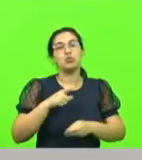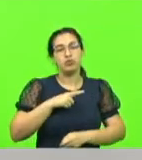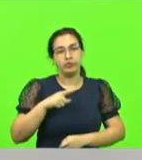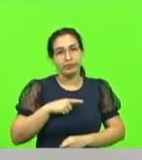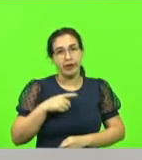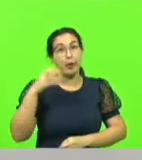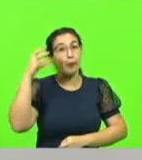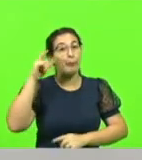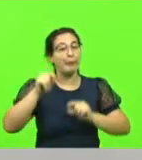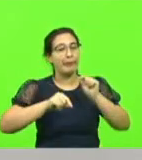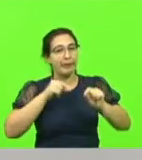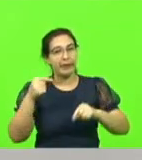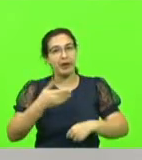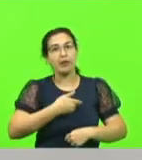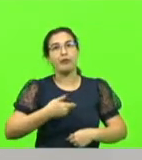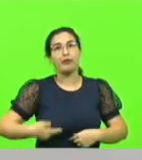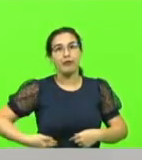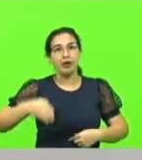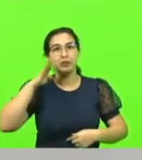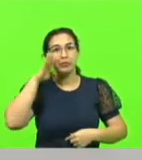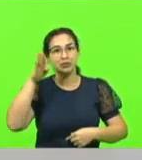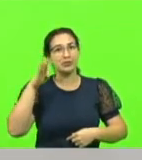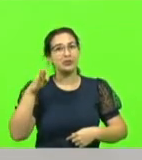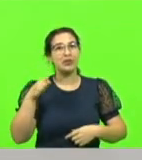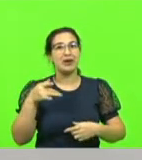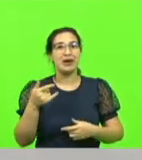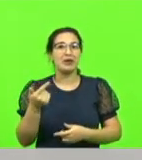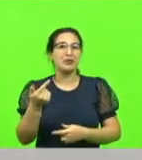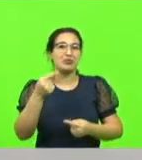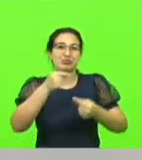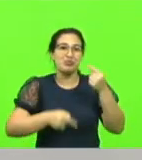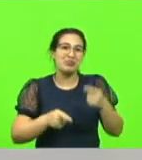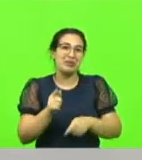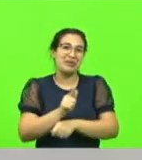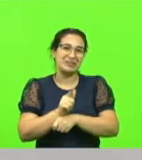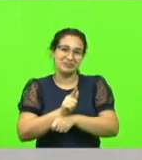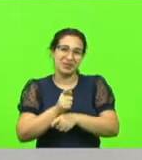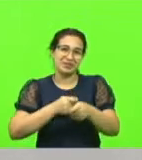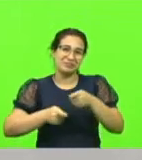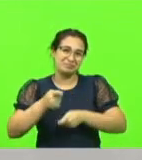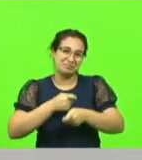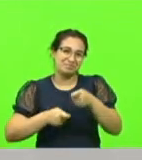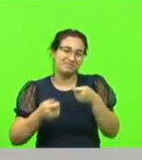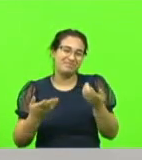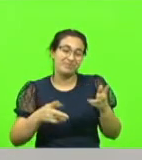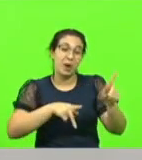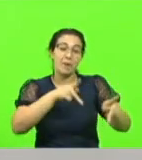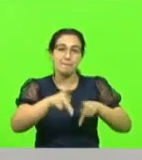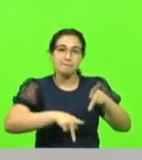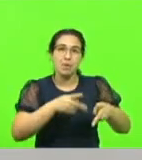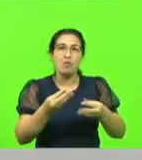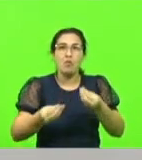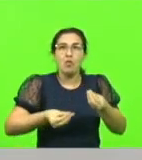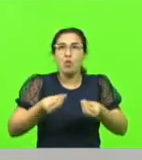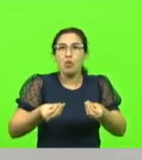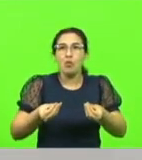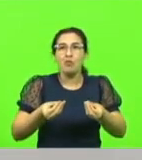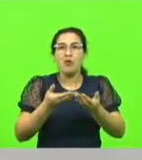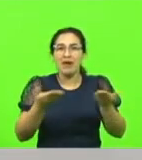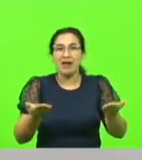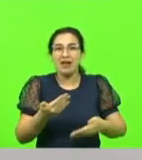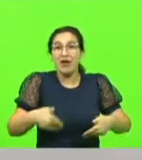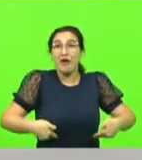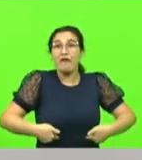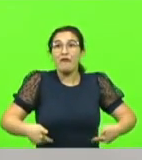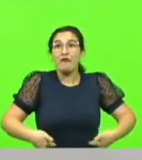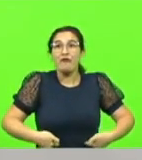e incompetente na gestão econômica. Enquanto o povo passa fome e procura osso no lixo dos supermercados, e